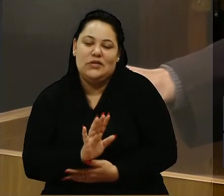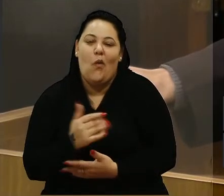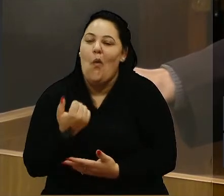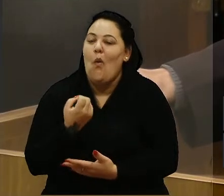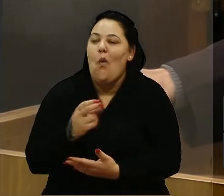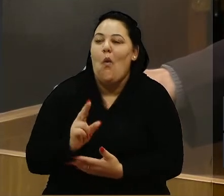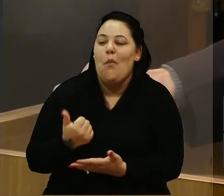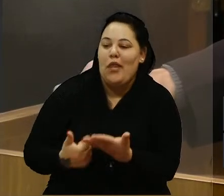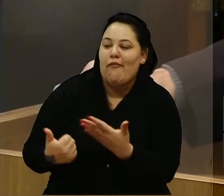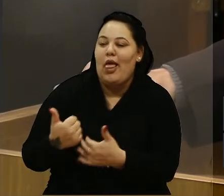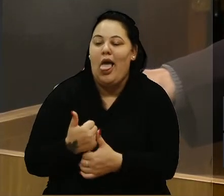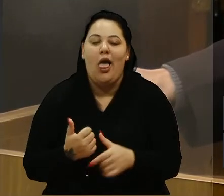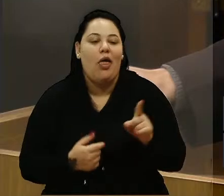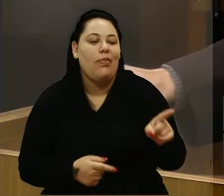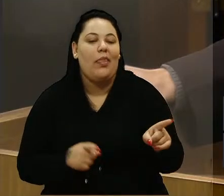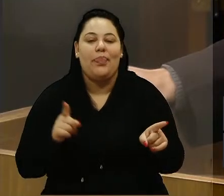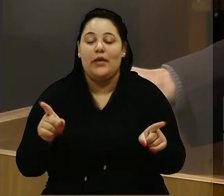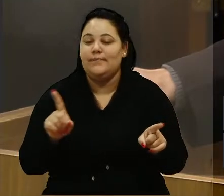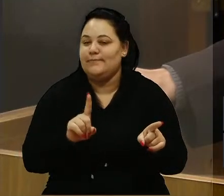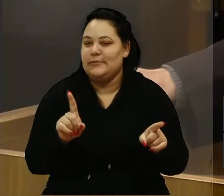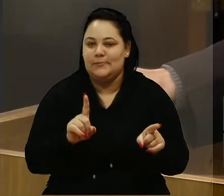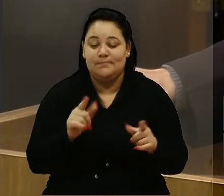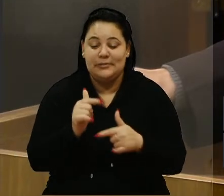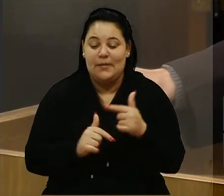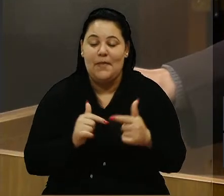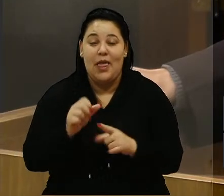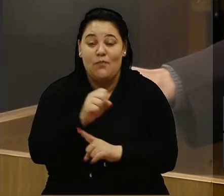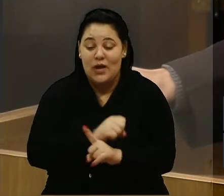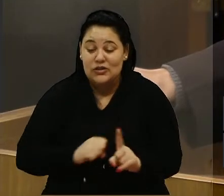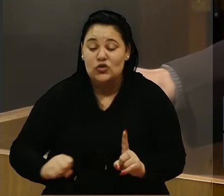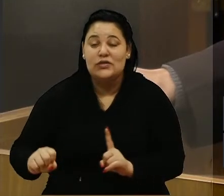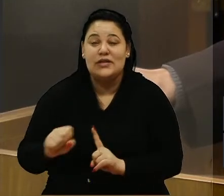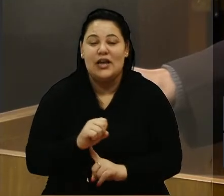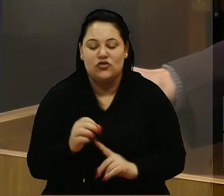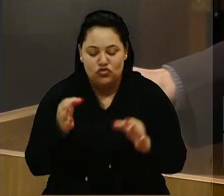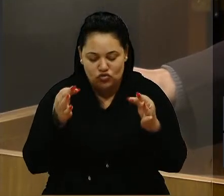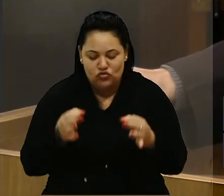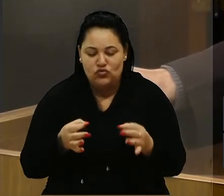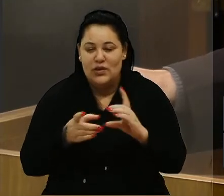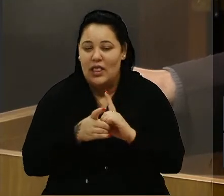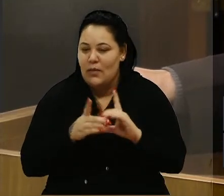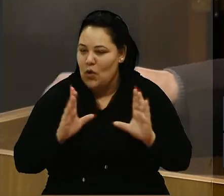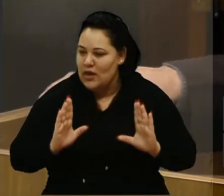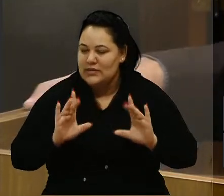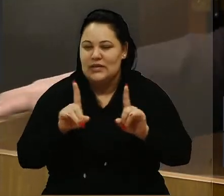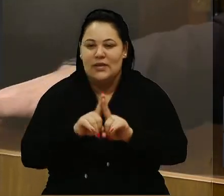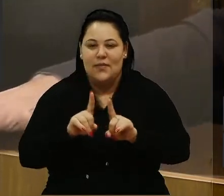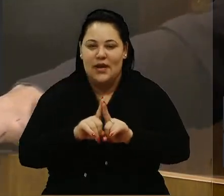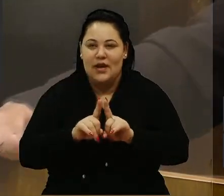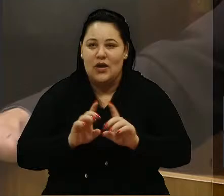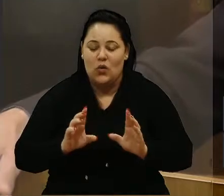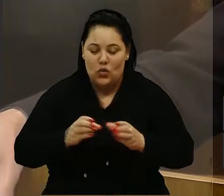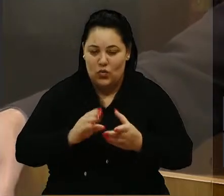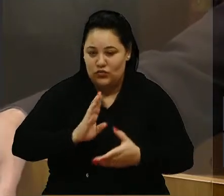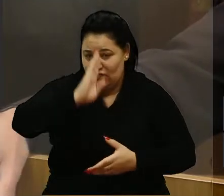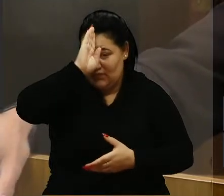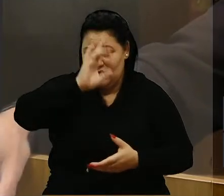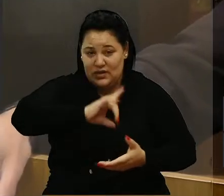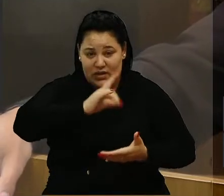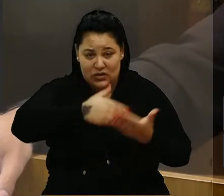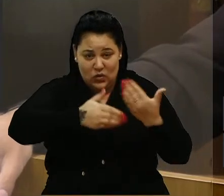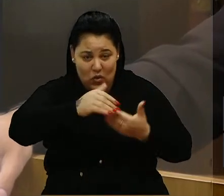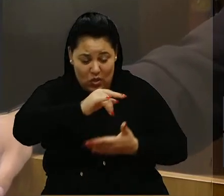ou B, mas sim, trabalhar em prol de uma sociedade mais justa, mais democrática. O Corpo de Bombeiro hoje tem toda a